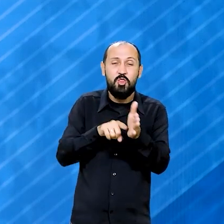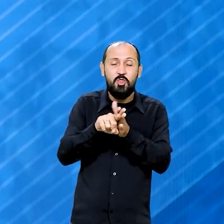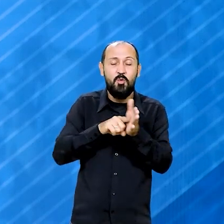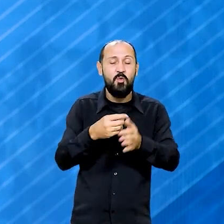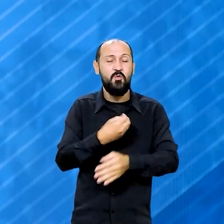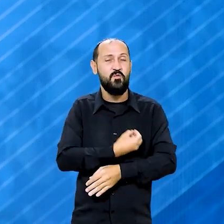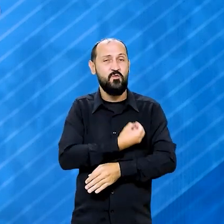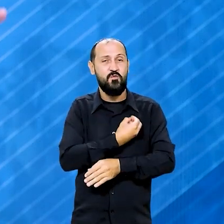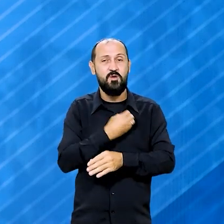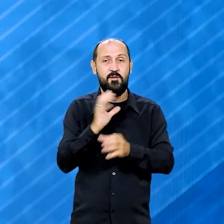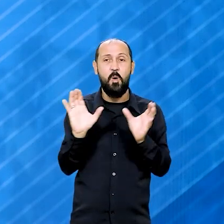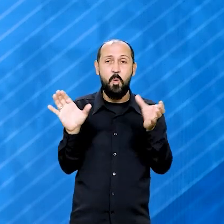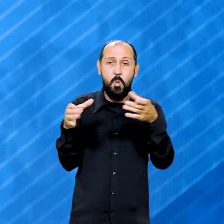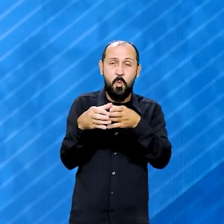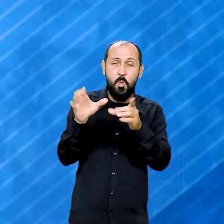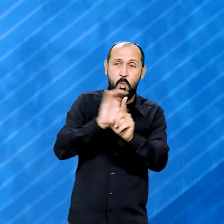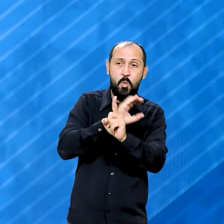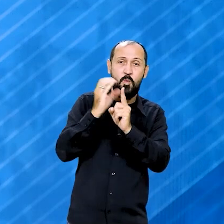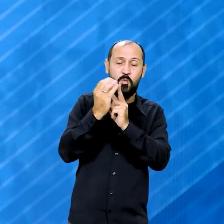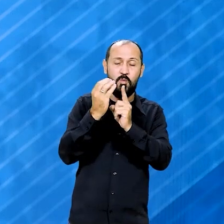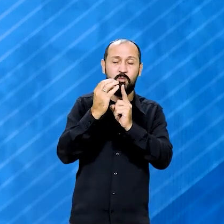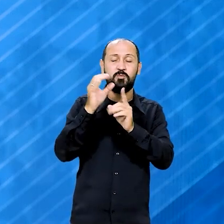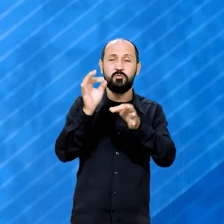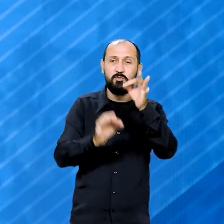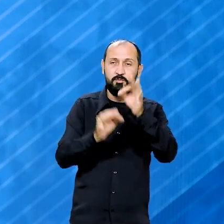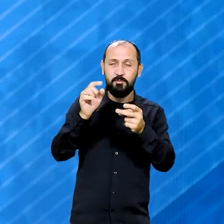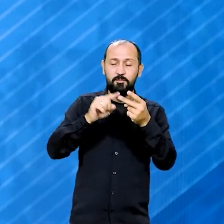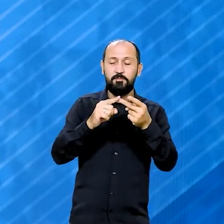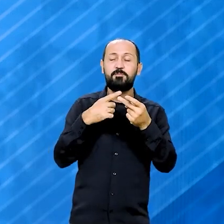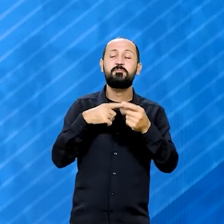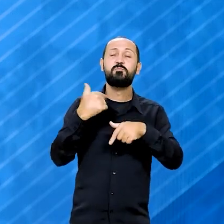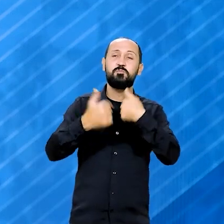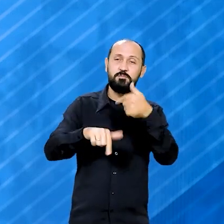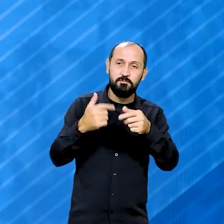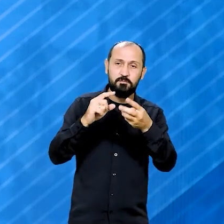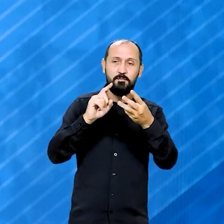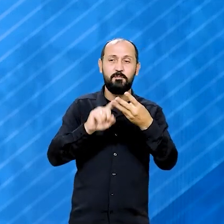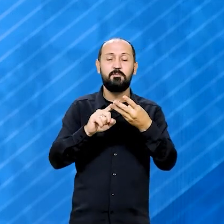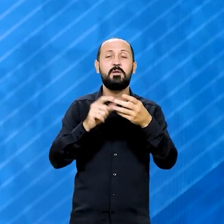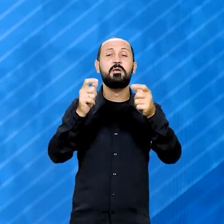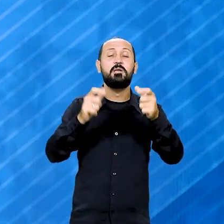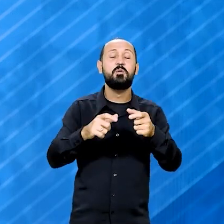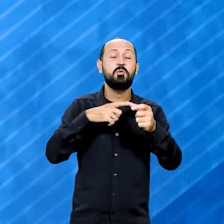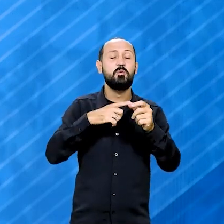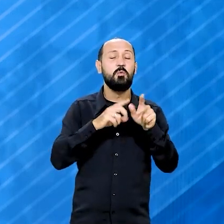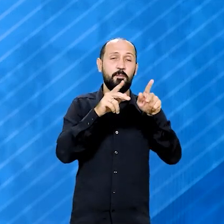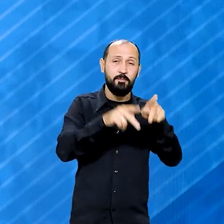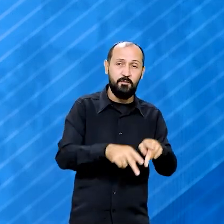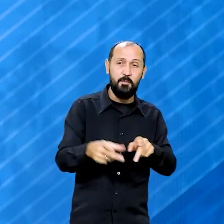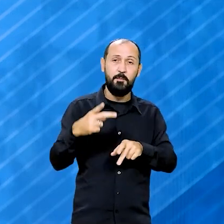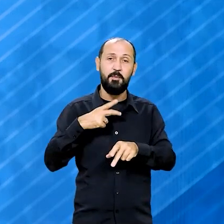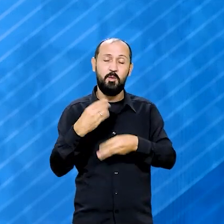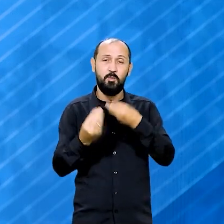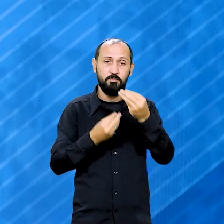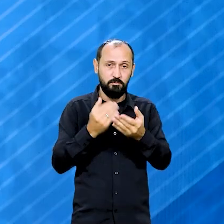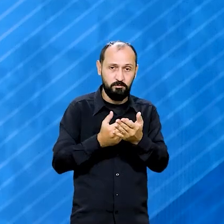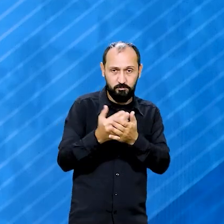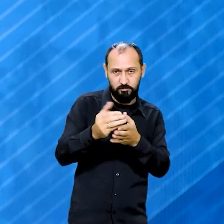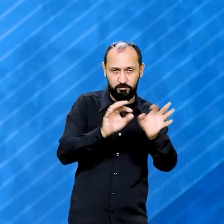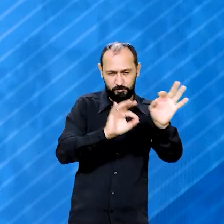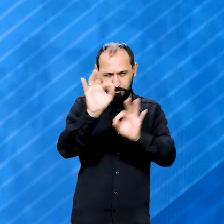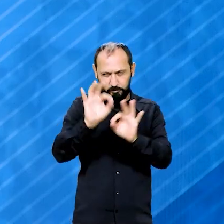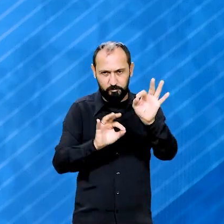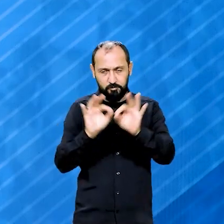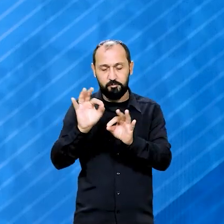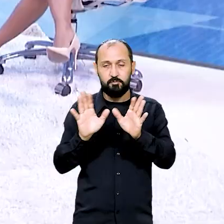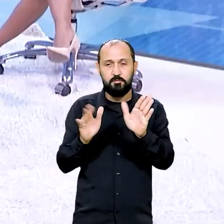laboratório vivo, que é juntar a comunidade jurídica com o mercado e com os players do setor público e privado, e assim você